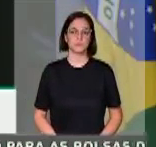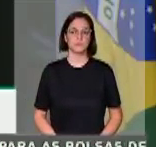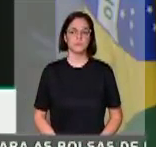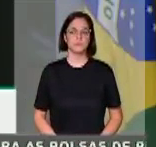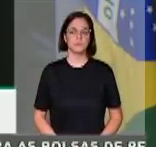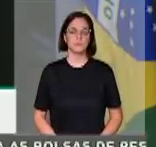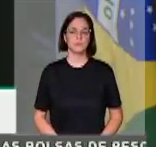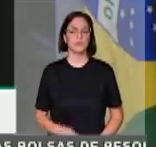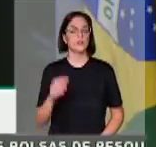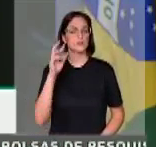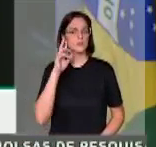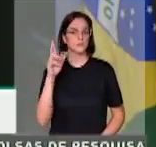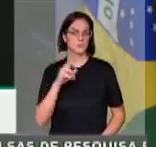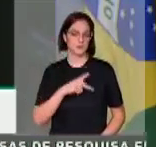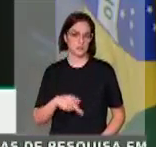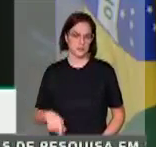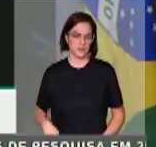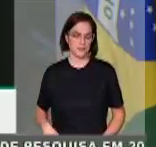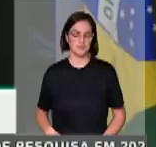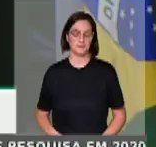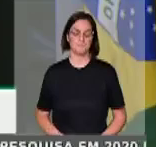pertencia a uma geração,